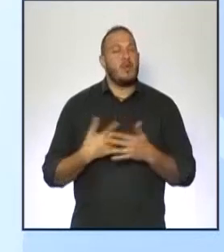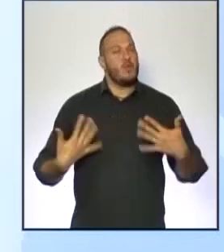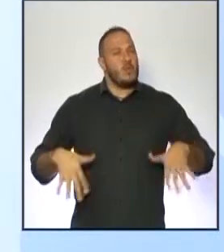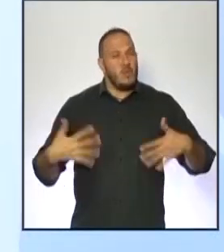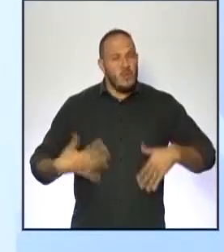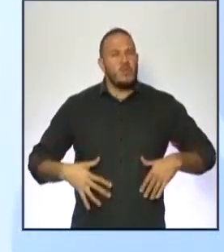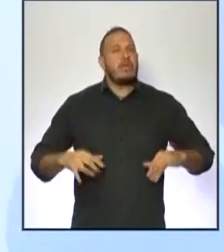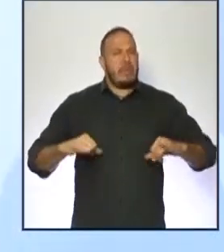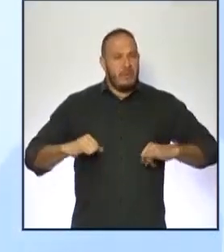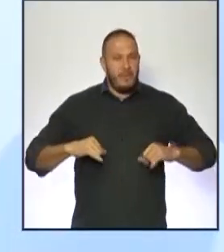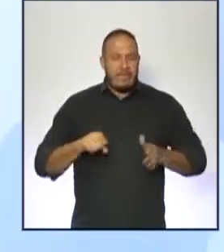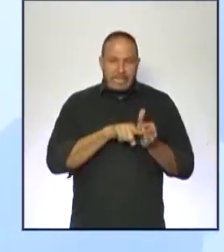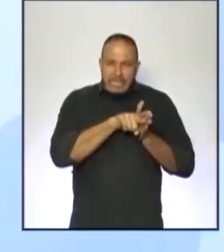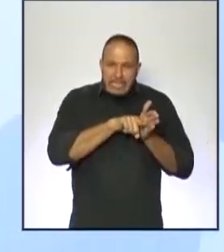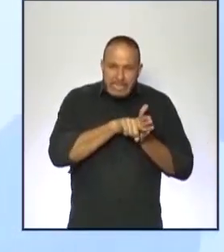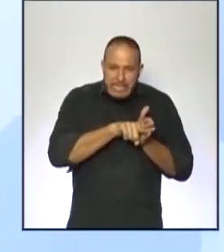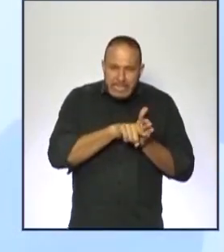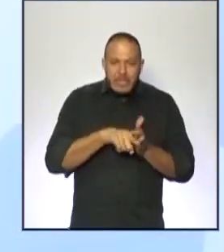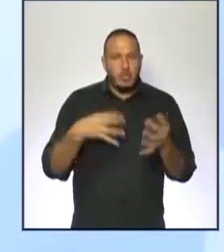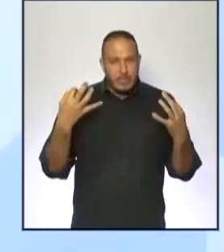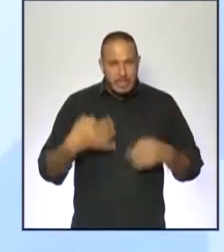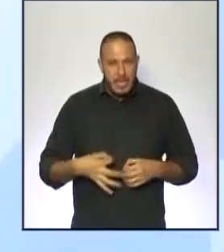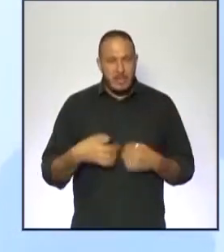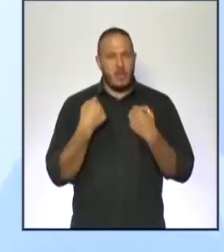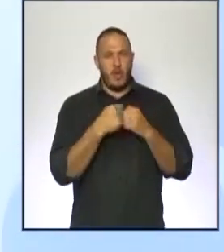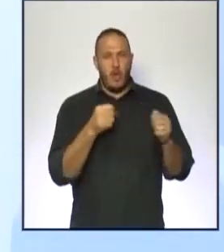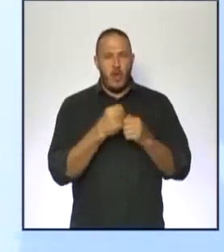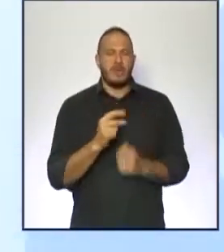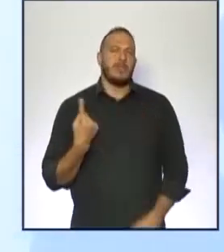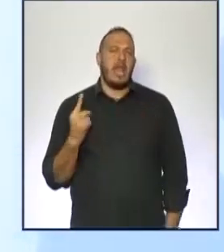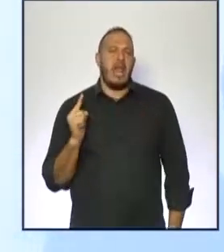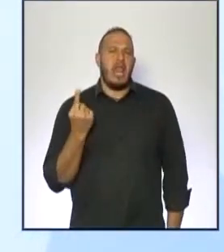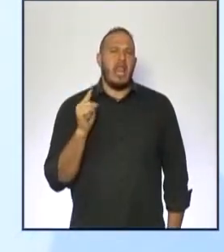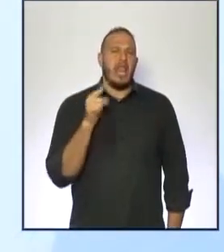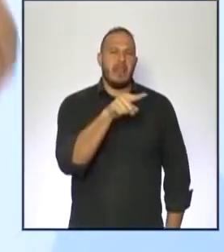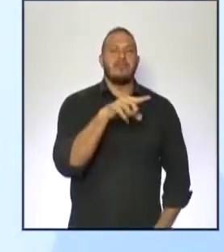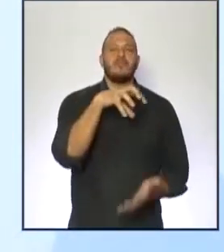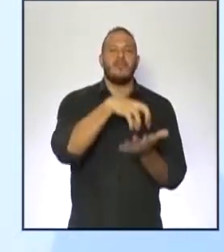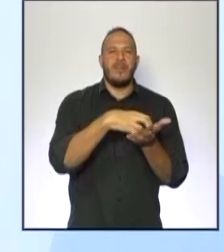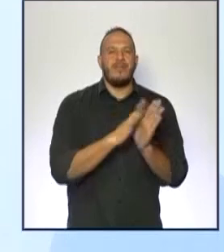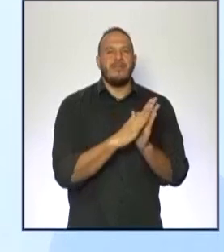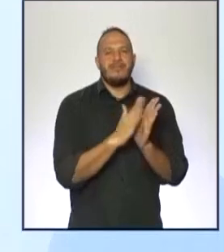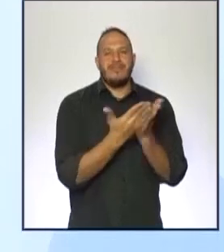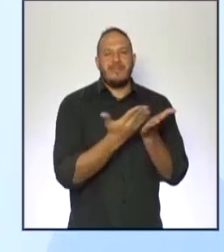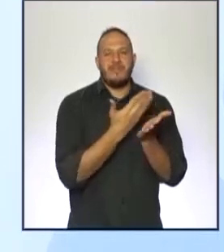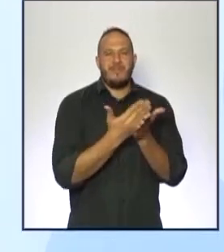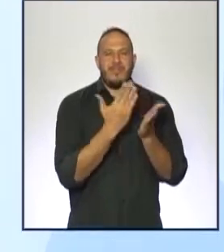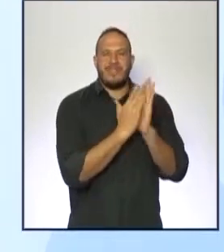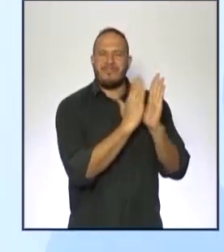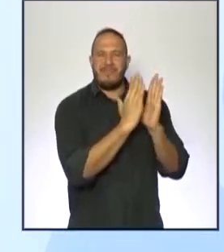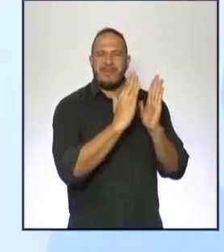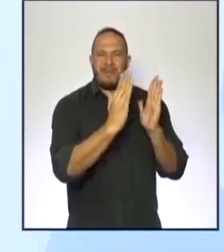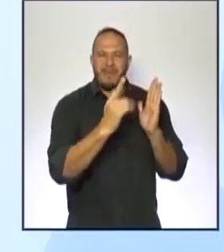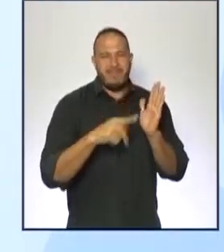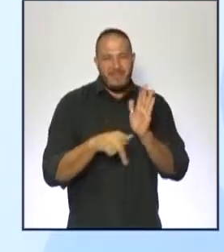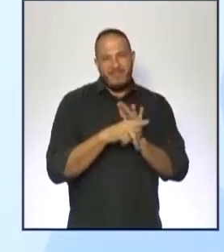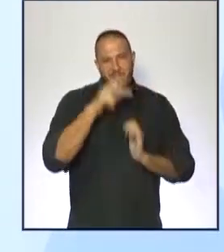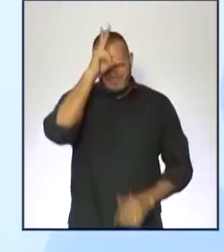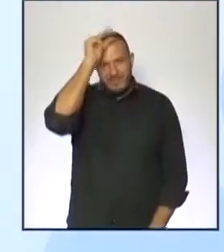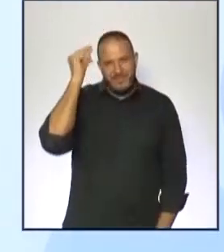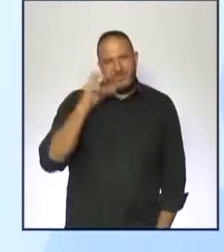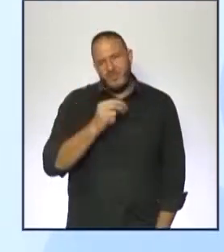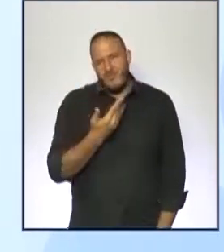uma pesquisa. Eu tinha que pegar um ônibus e ir até uma biblioteca, as bibliotecas públicas, para poder então pesquisar